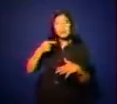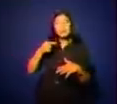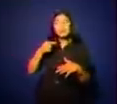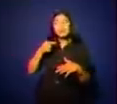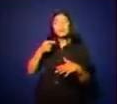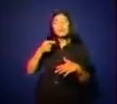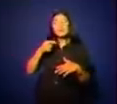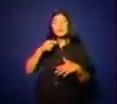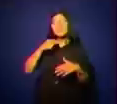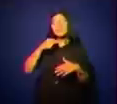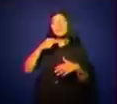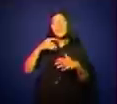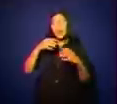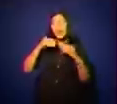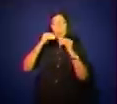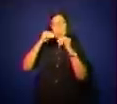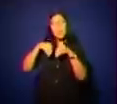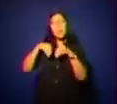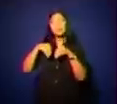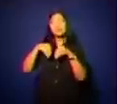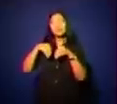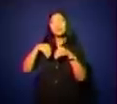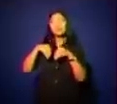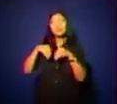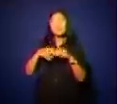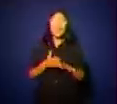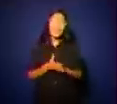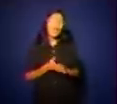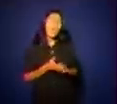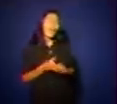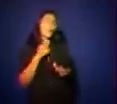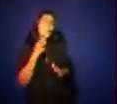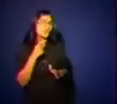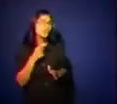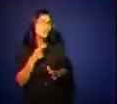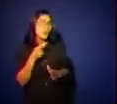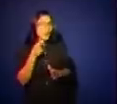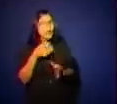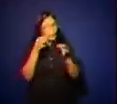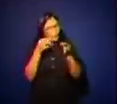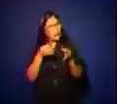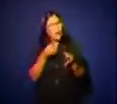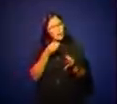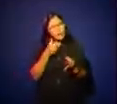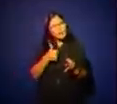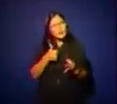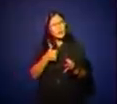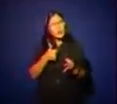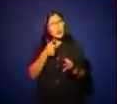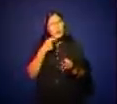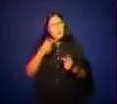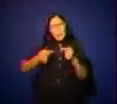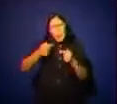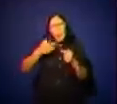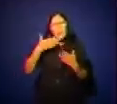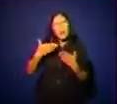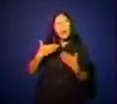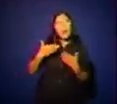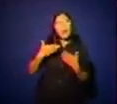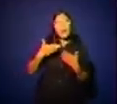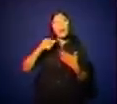é justo essa avaliação eu acho que é justo questionar o juros alto e eu acho que é importante ter alguém que faça esse papel do governo sempre